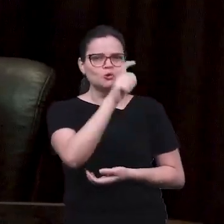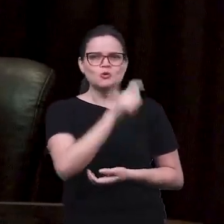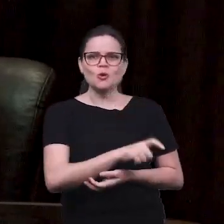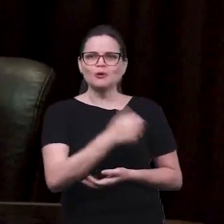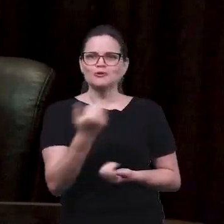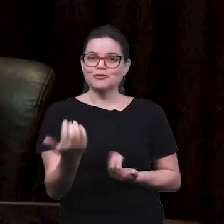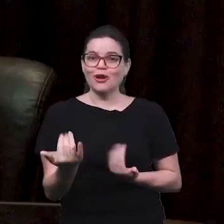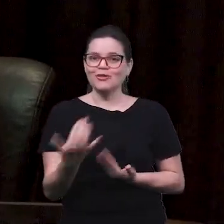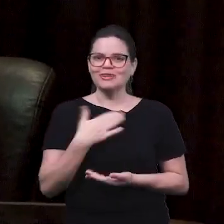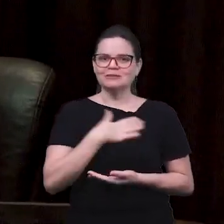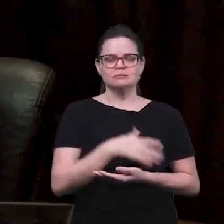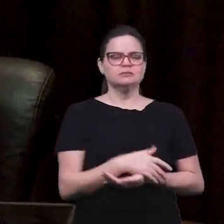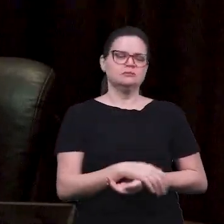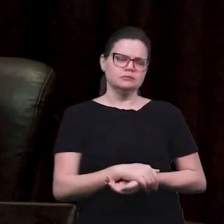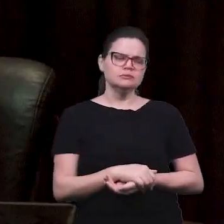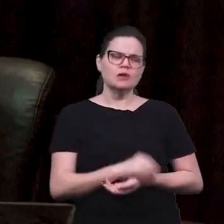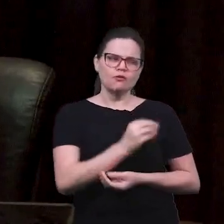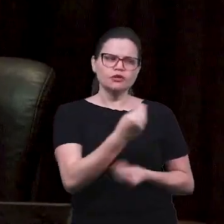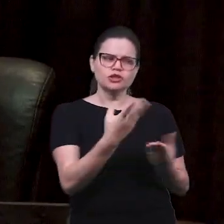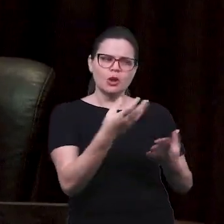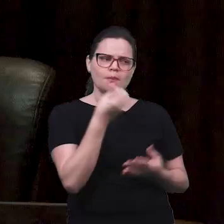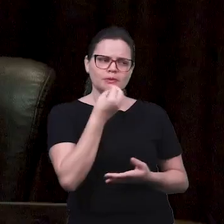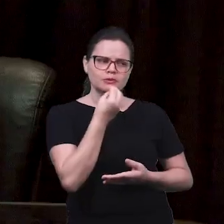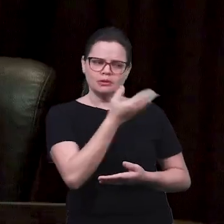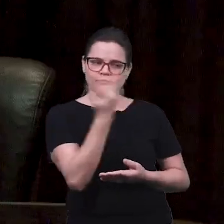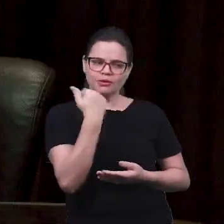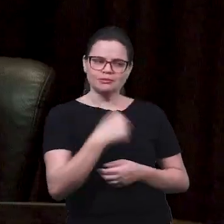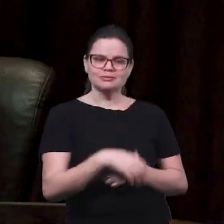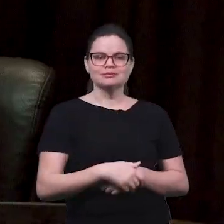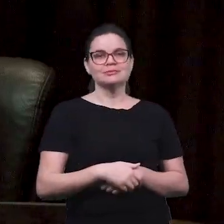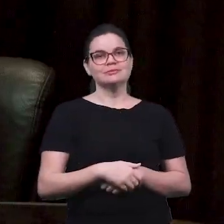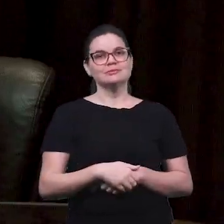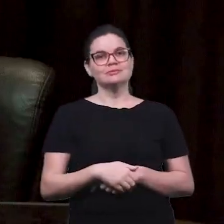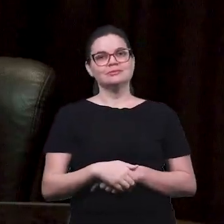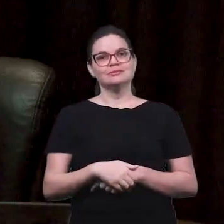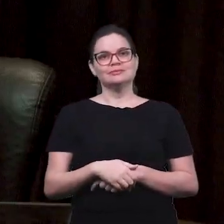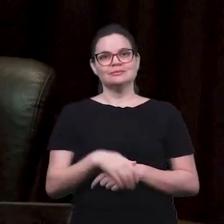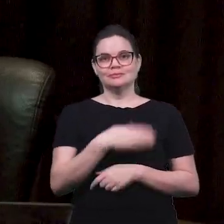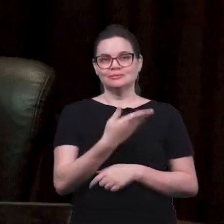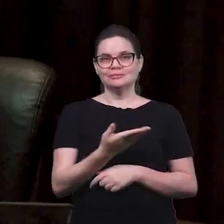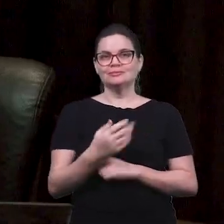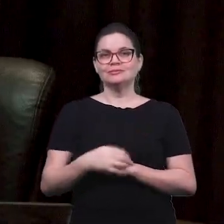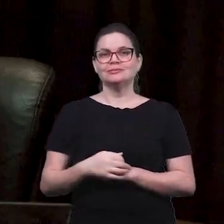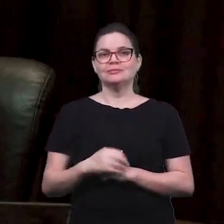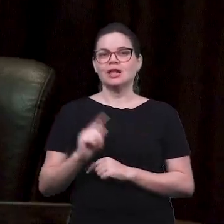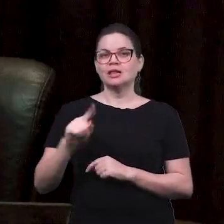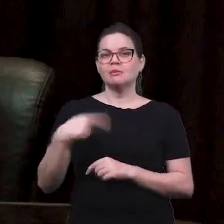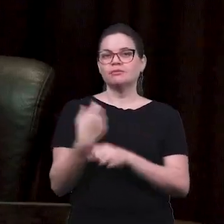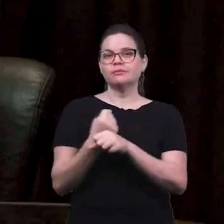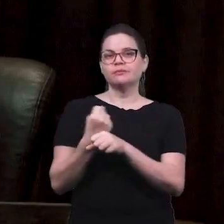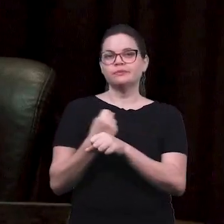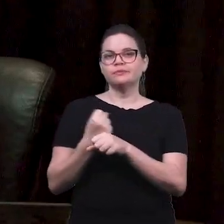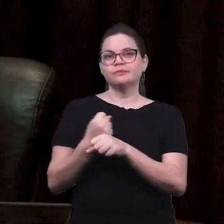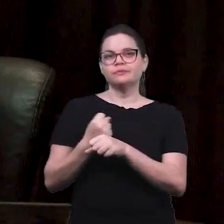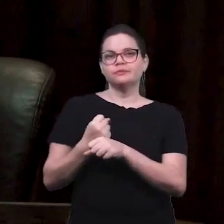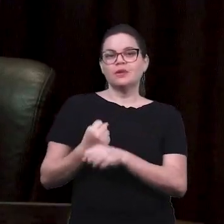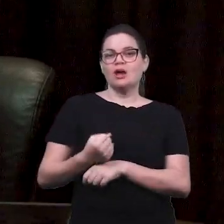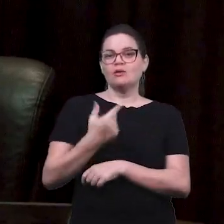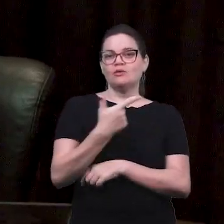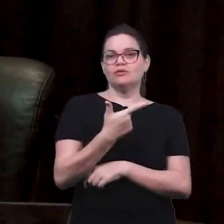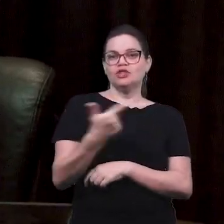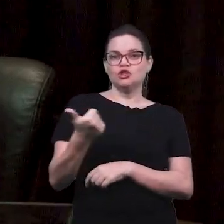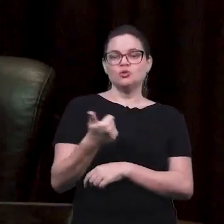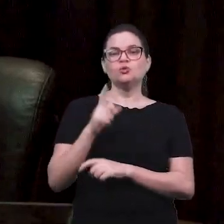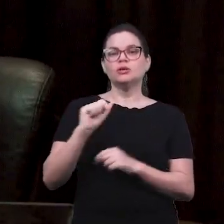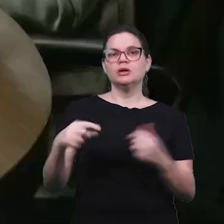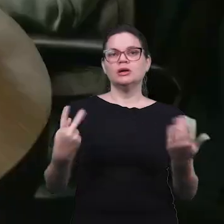simpatizou. Não, eu vou te dar uma oportunidade. Bom, esse rapaz chegou depois de alguns anos, com 21 anos de idade,